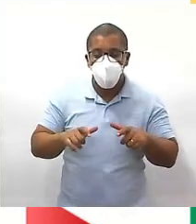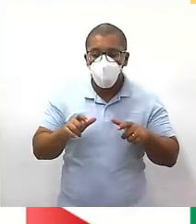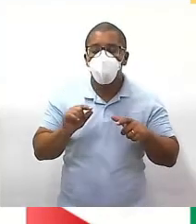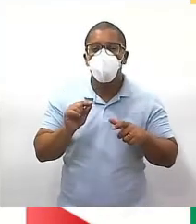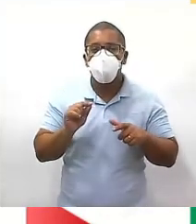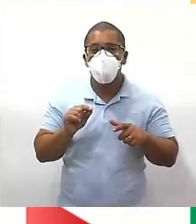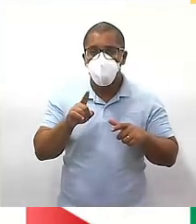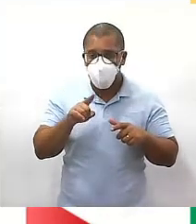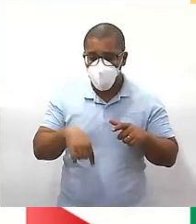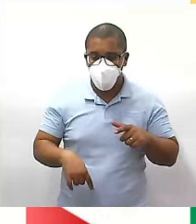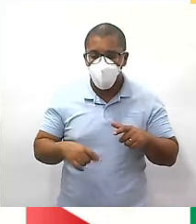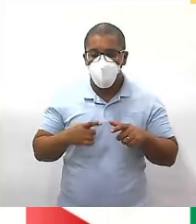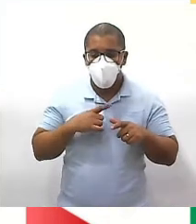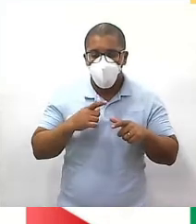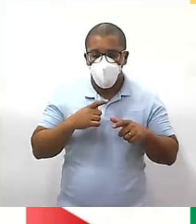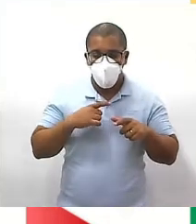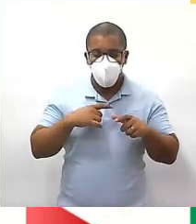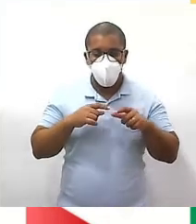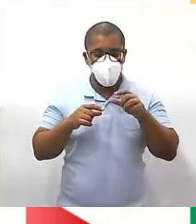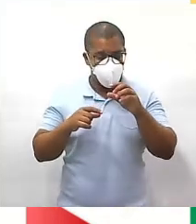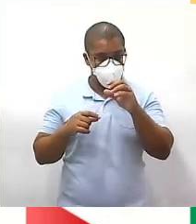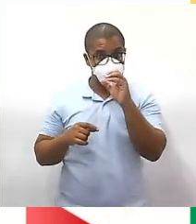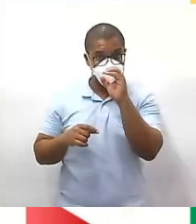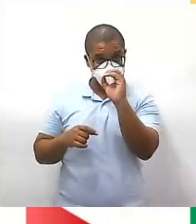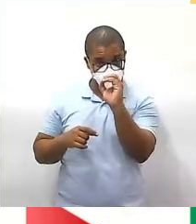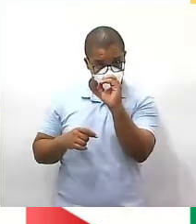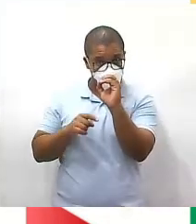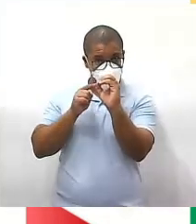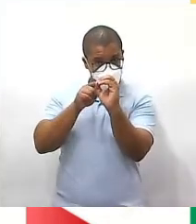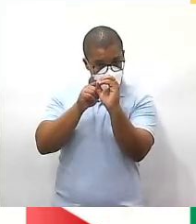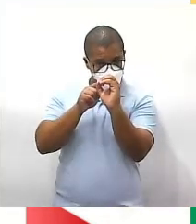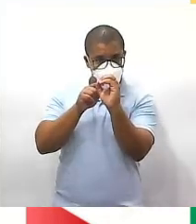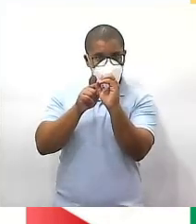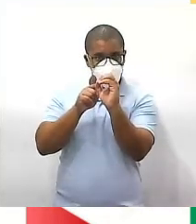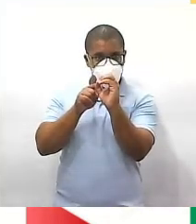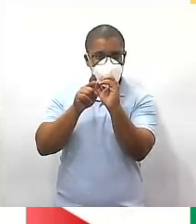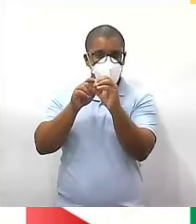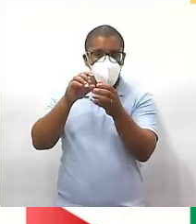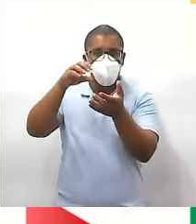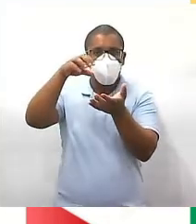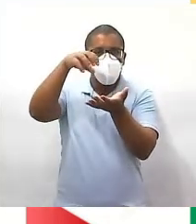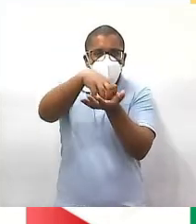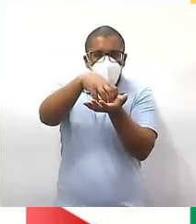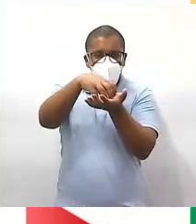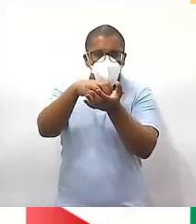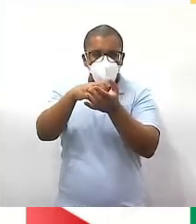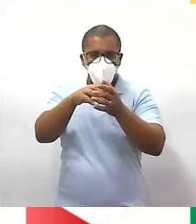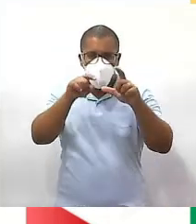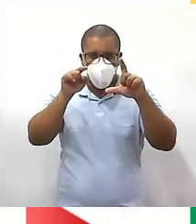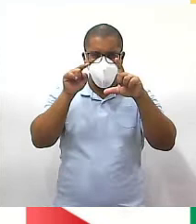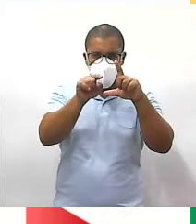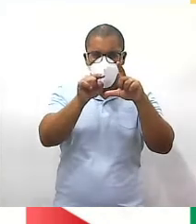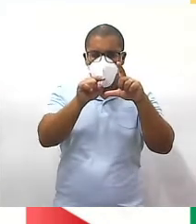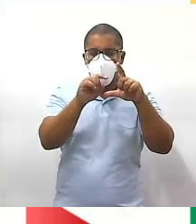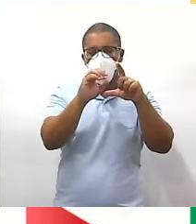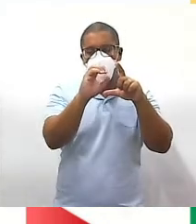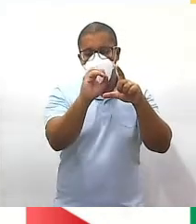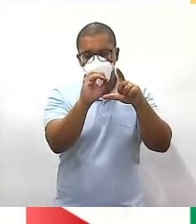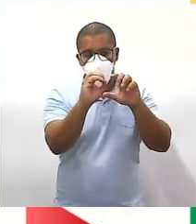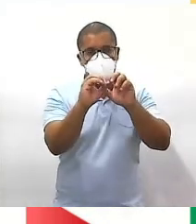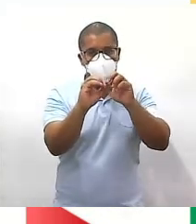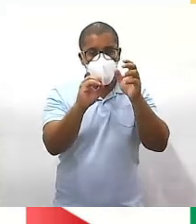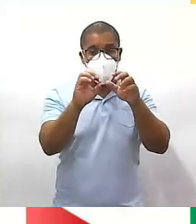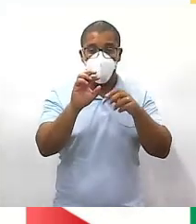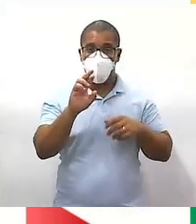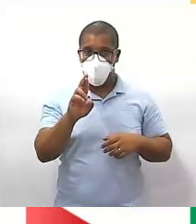aí, ó. Circunferência de centro zero, ok? Centro O também, como muitos podem dizer, tá? E raio